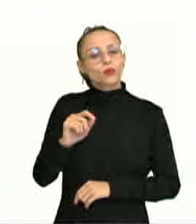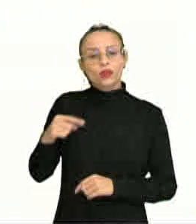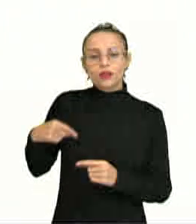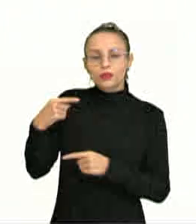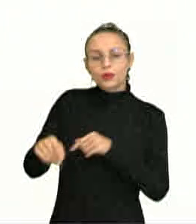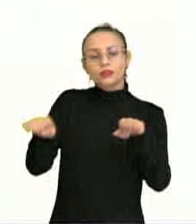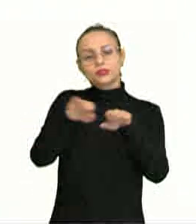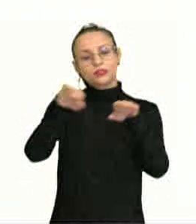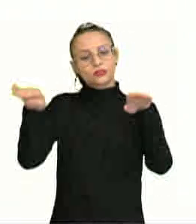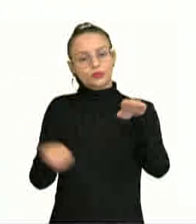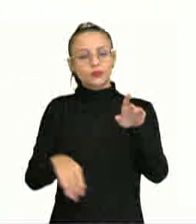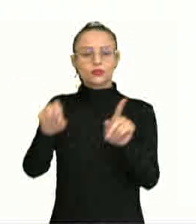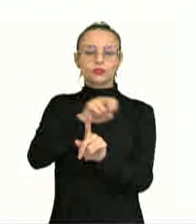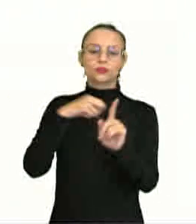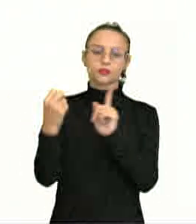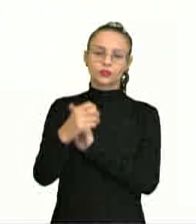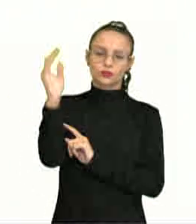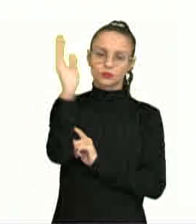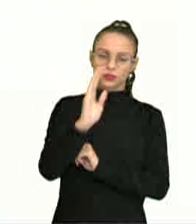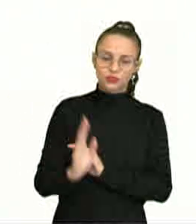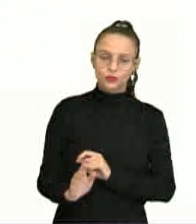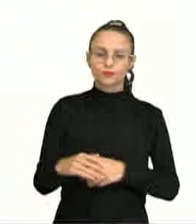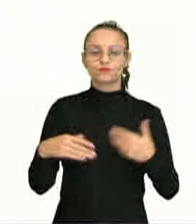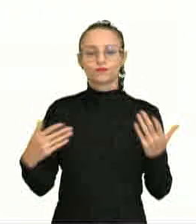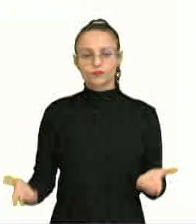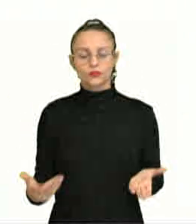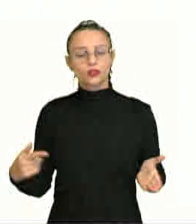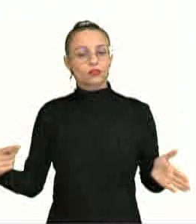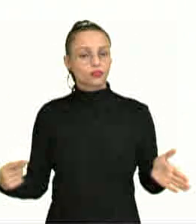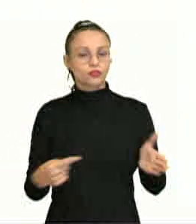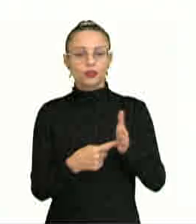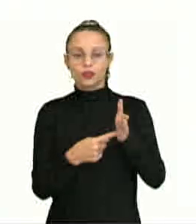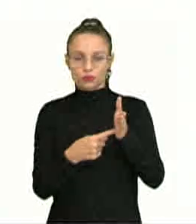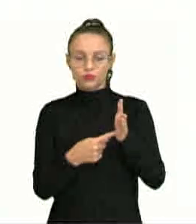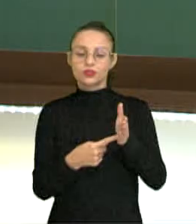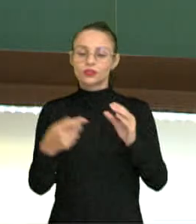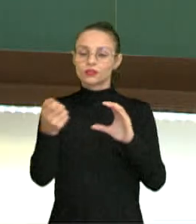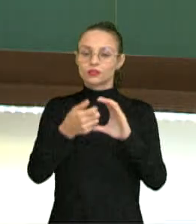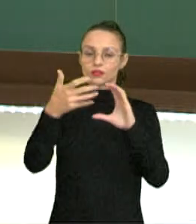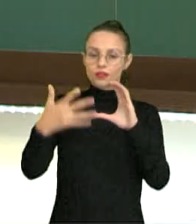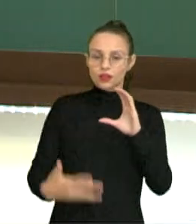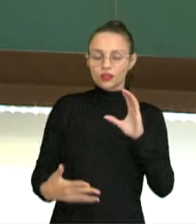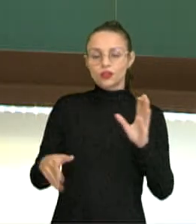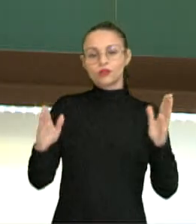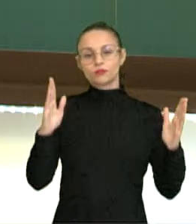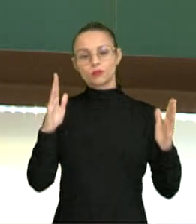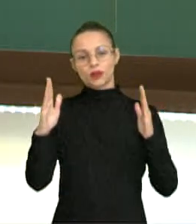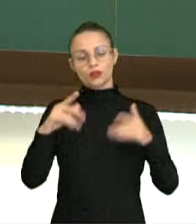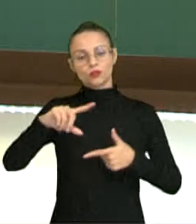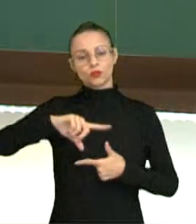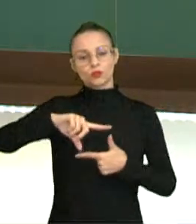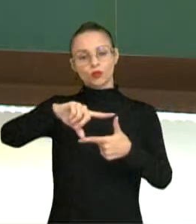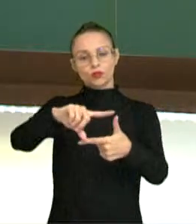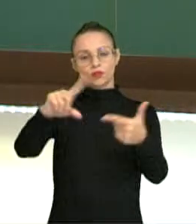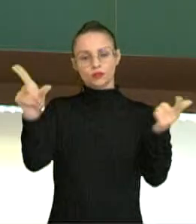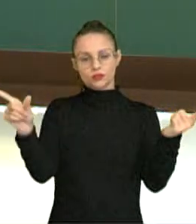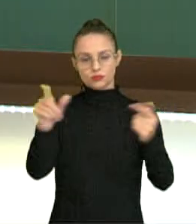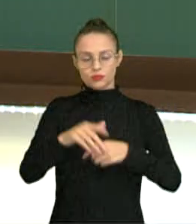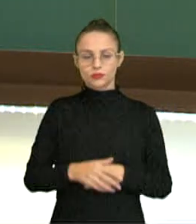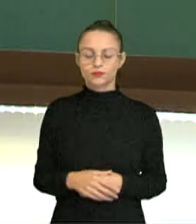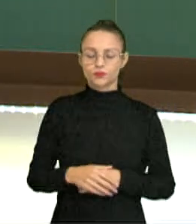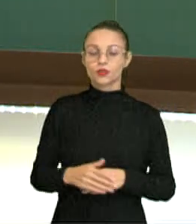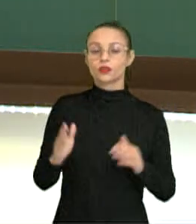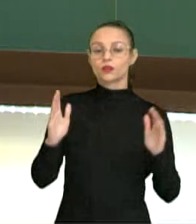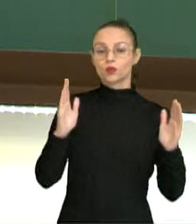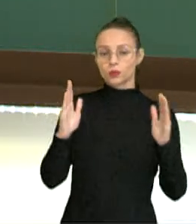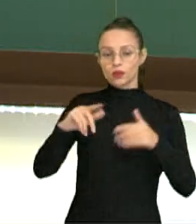A desigualdade social do Brasil e denuncia muito as características do período modernista. Lembrando que o